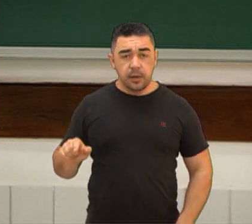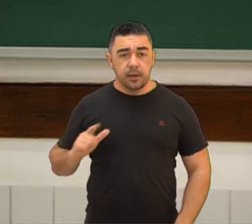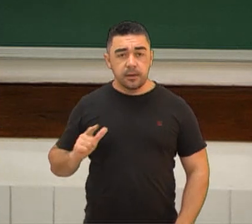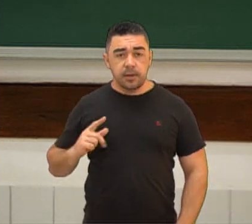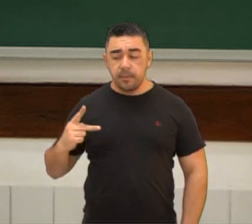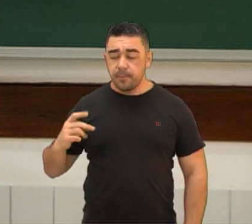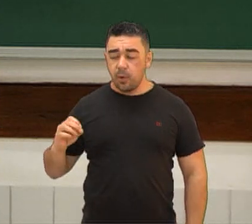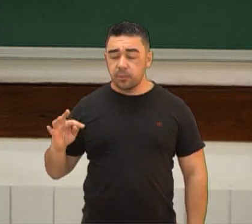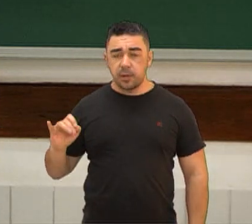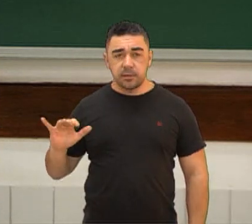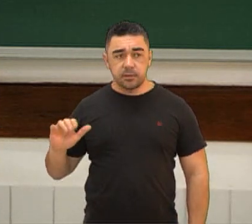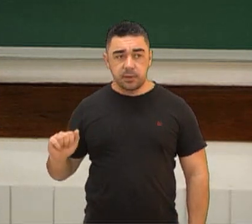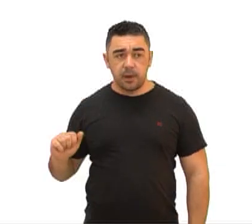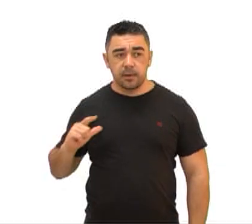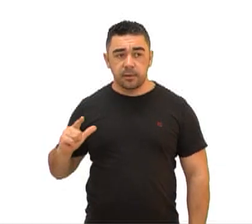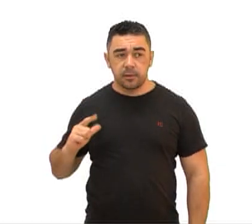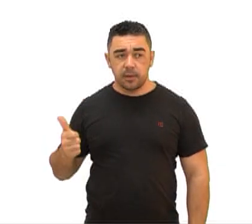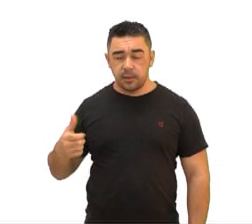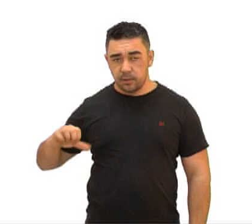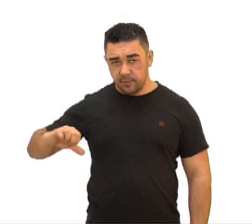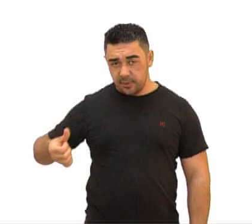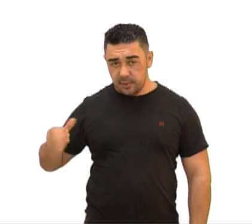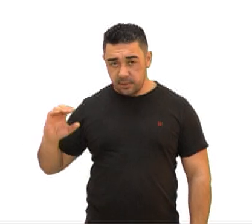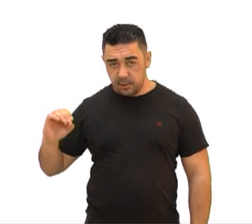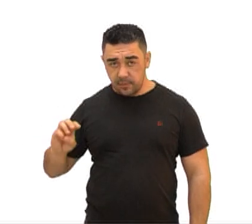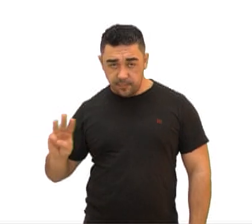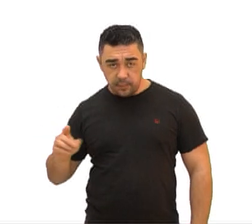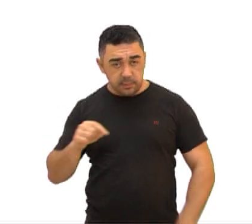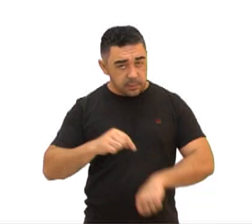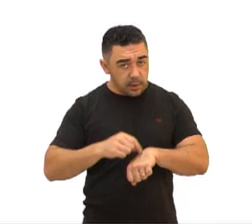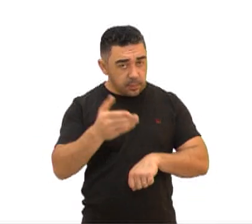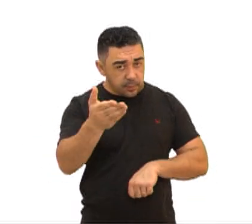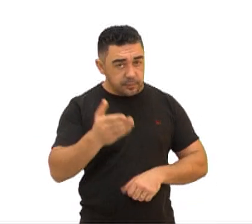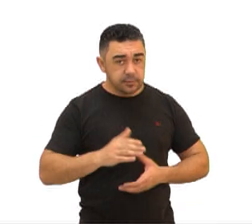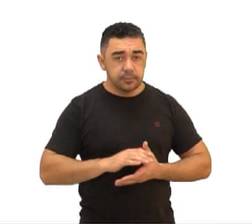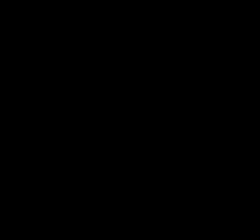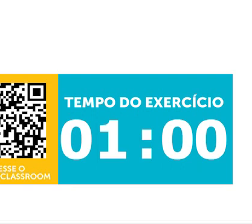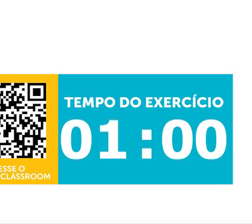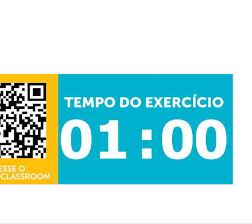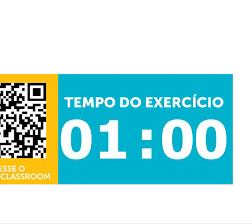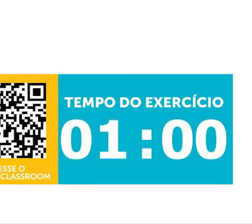watts. Vou dar um tempinho para vocês fazerem essa questão, ok?